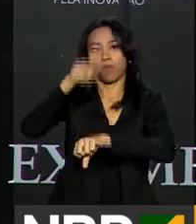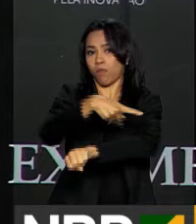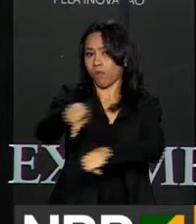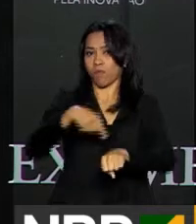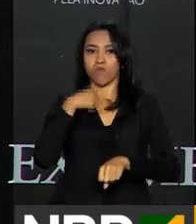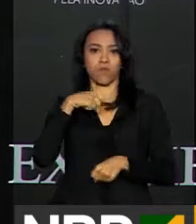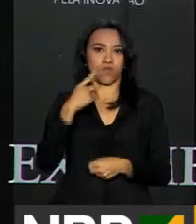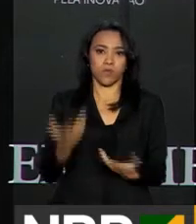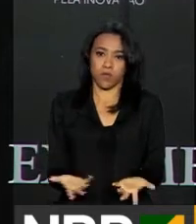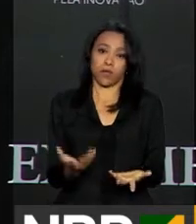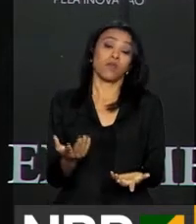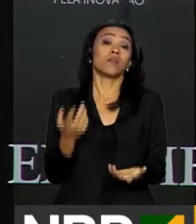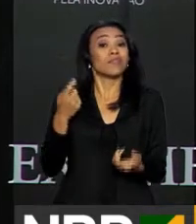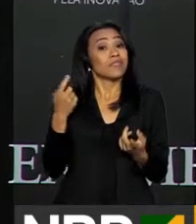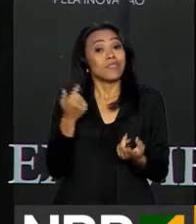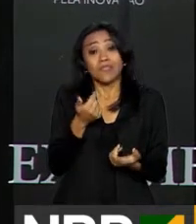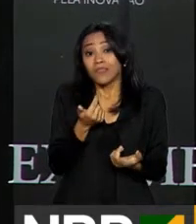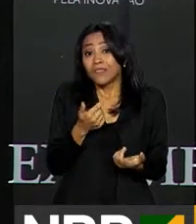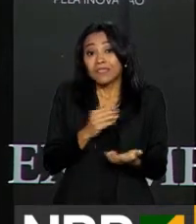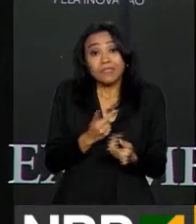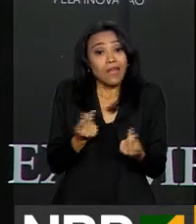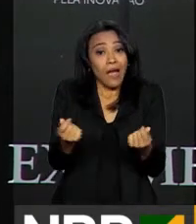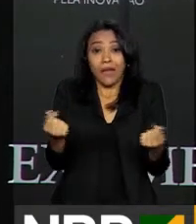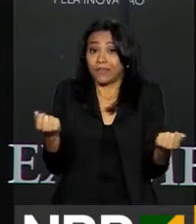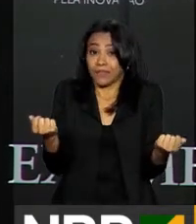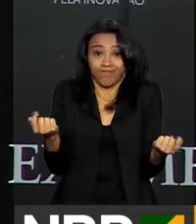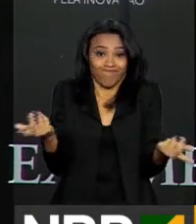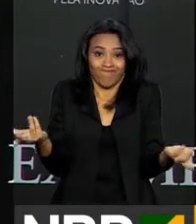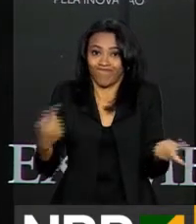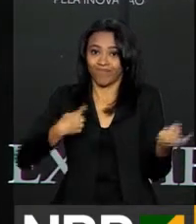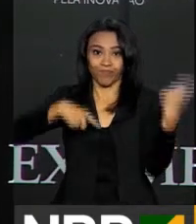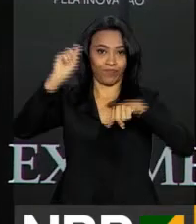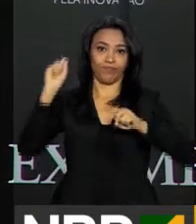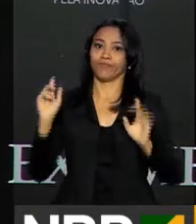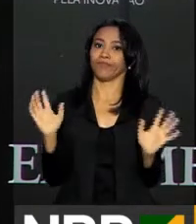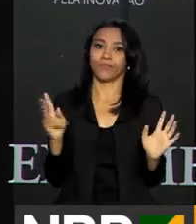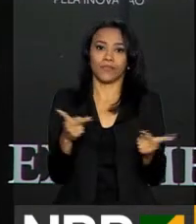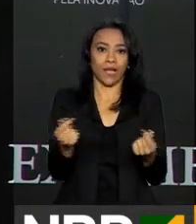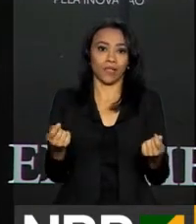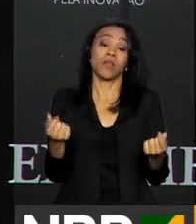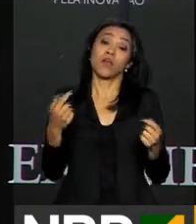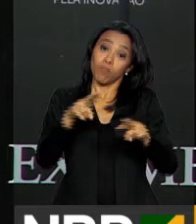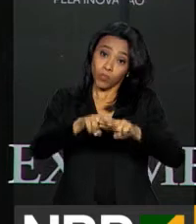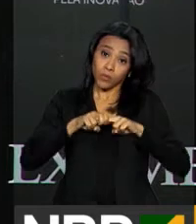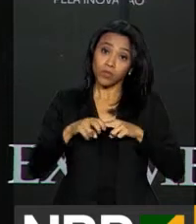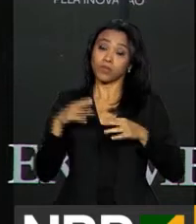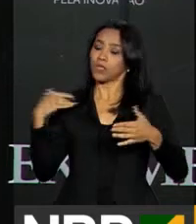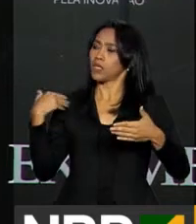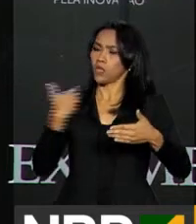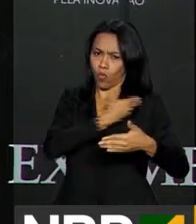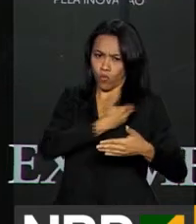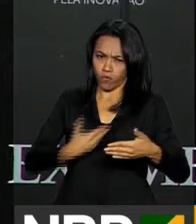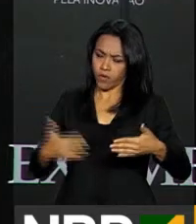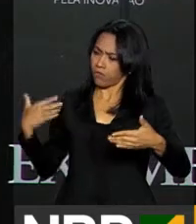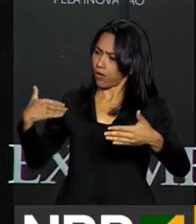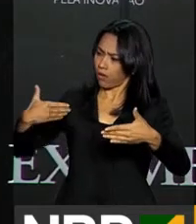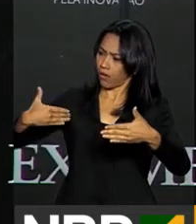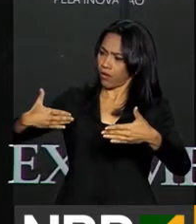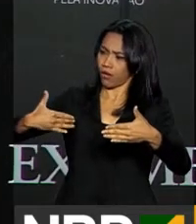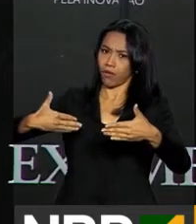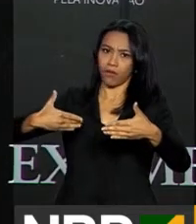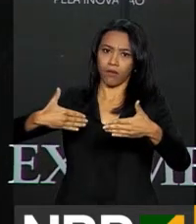acrescento que sem esta integração, nada prospera. Não foi sem razão que, ao longo do nosso governo, nós fizemos essa